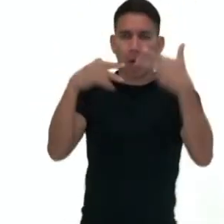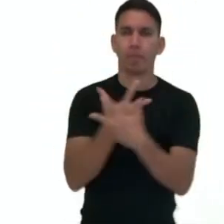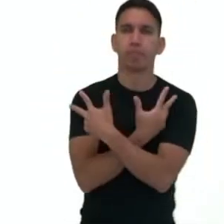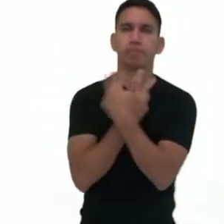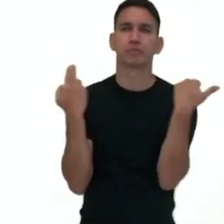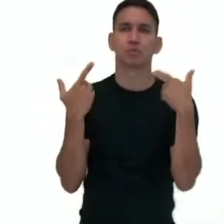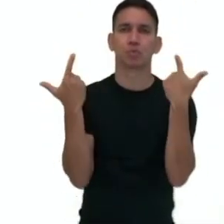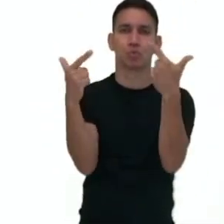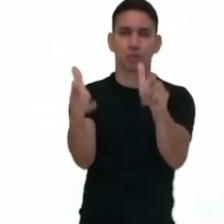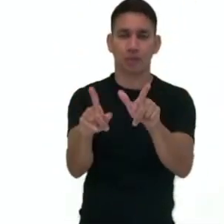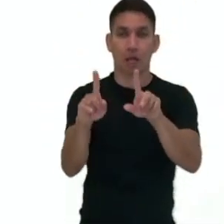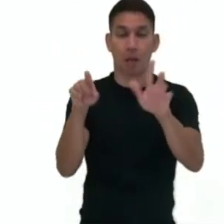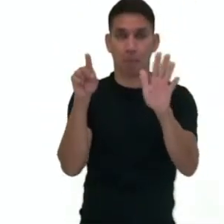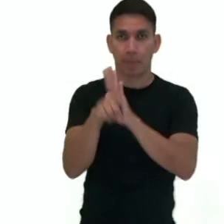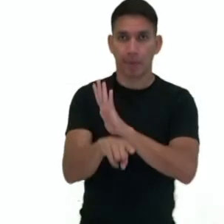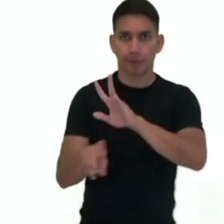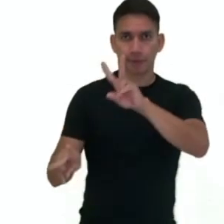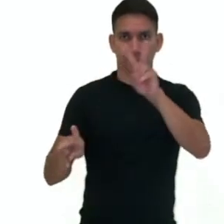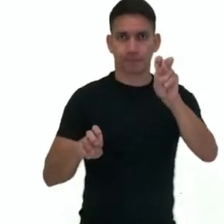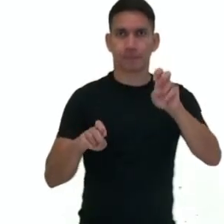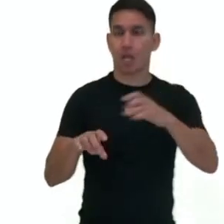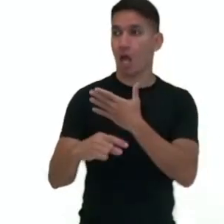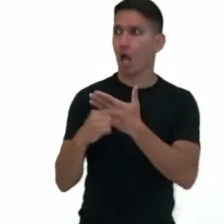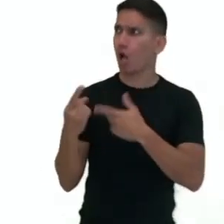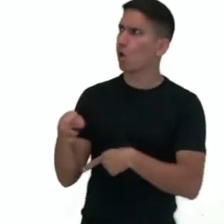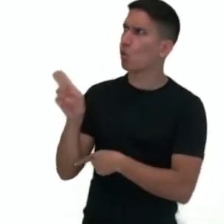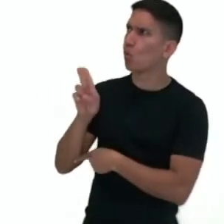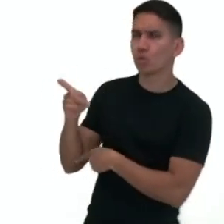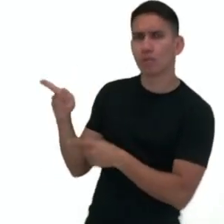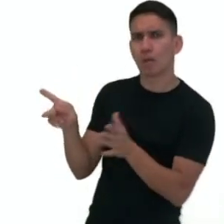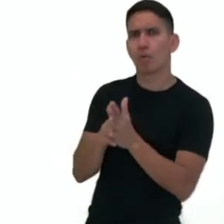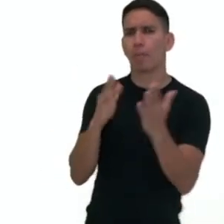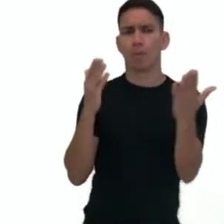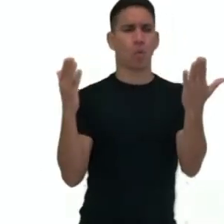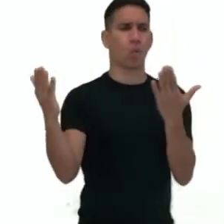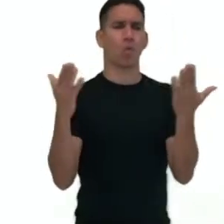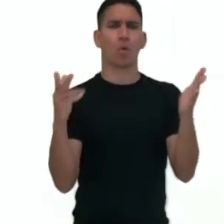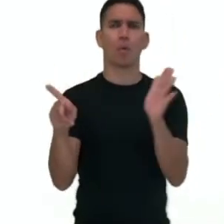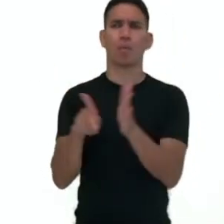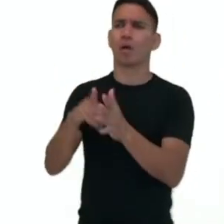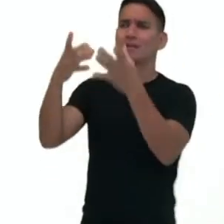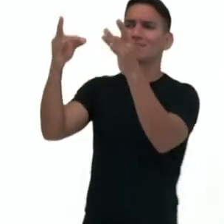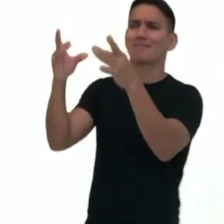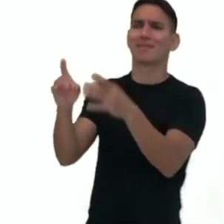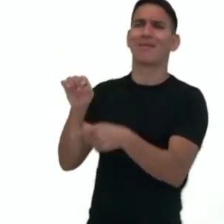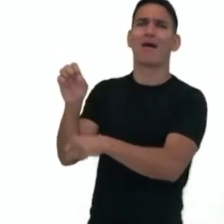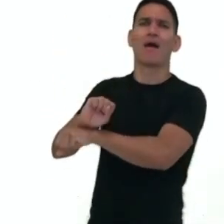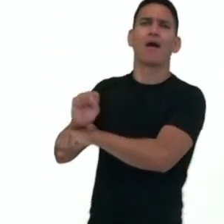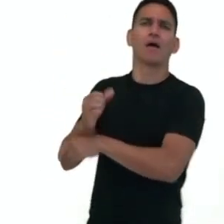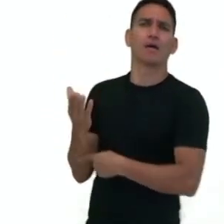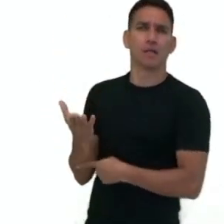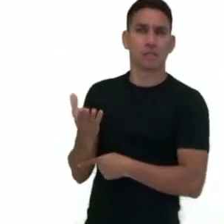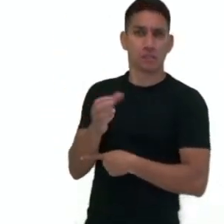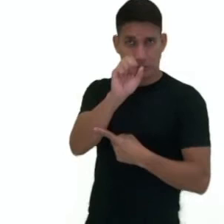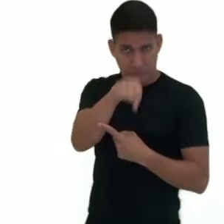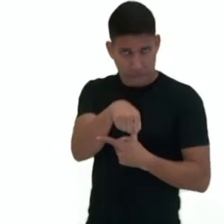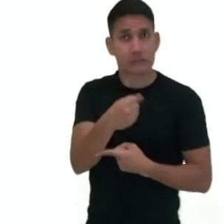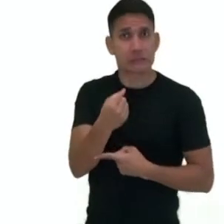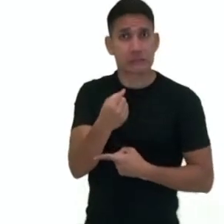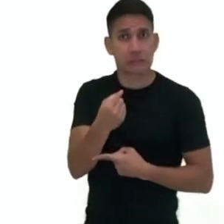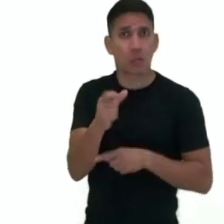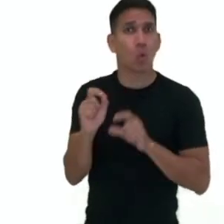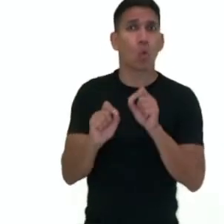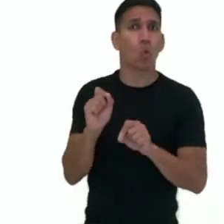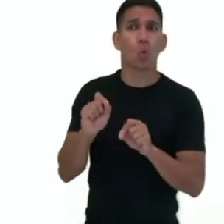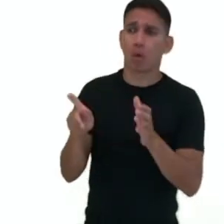a perguntinha. O autor utiliza comparações para descrever o automóvel? Se sim, com o